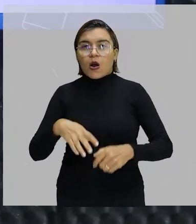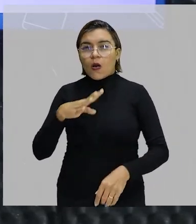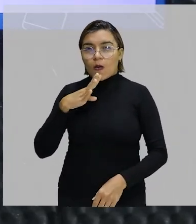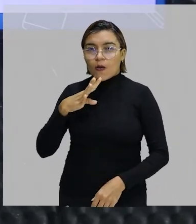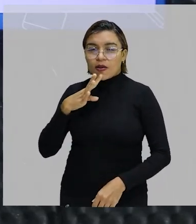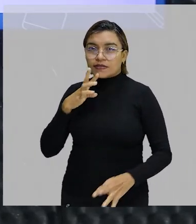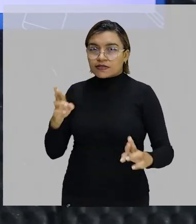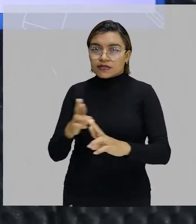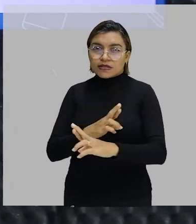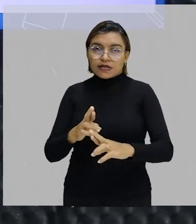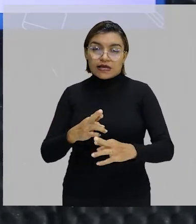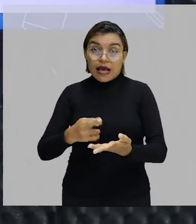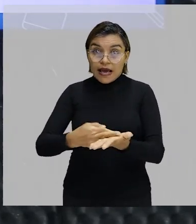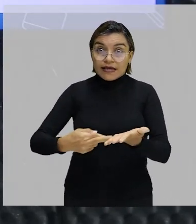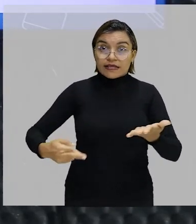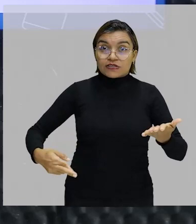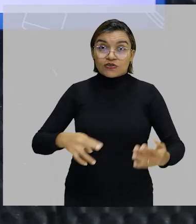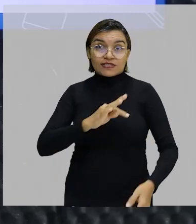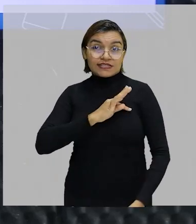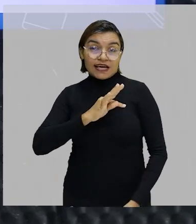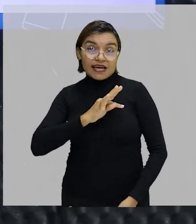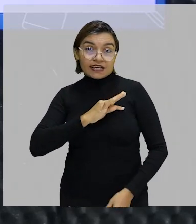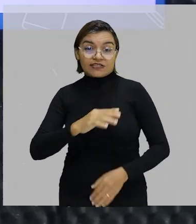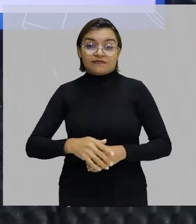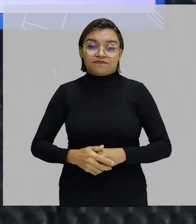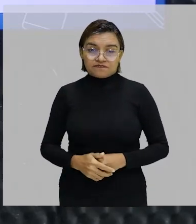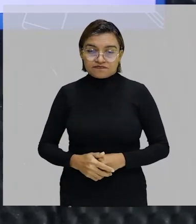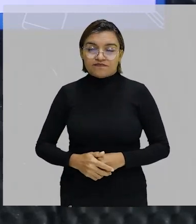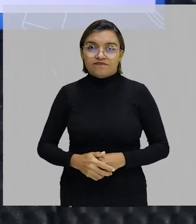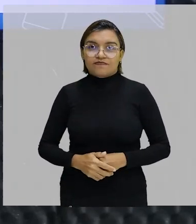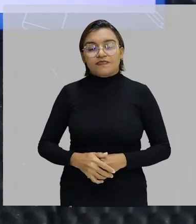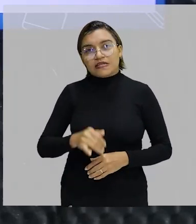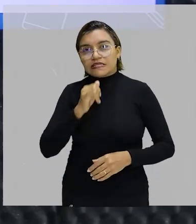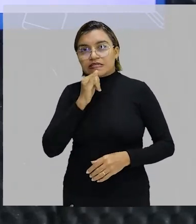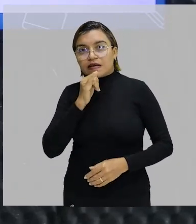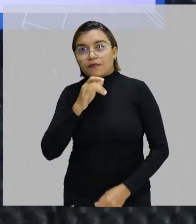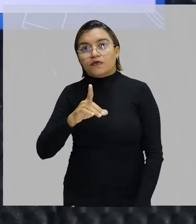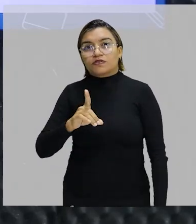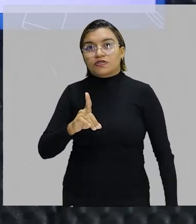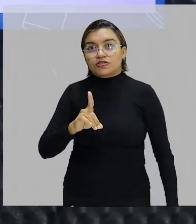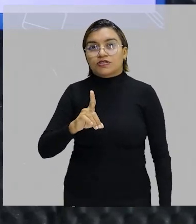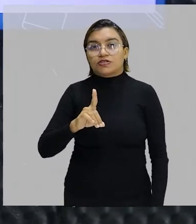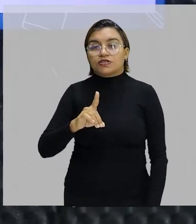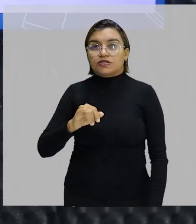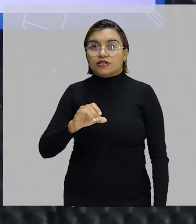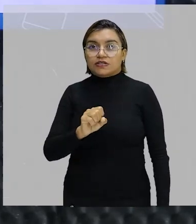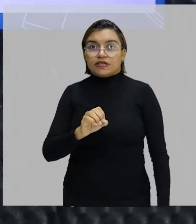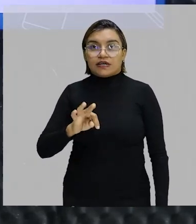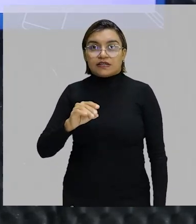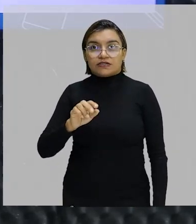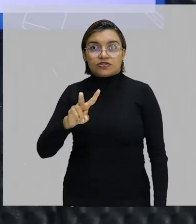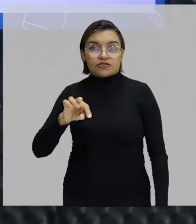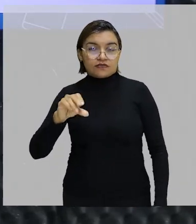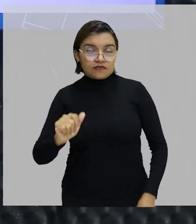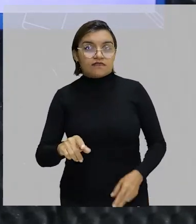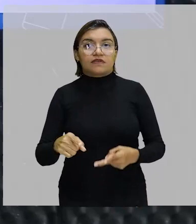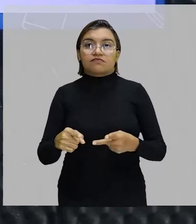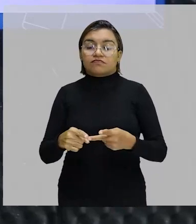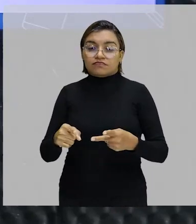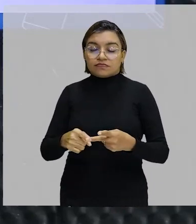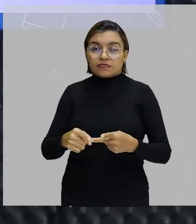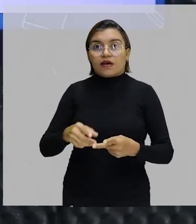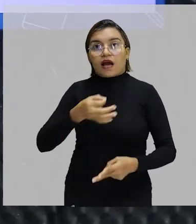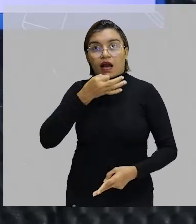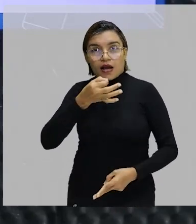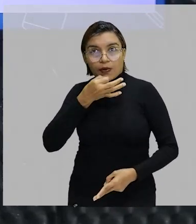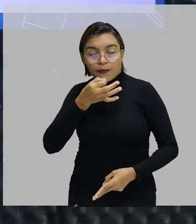técnicas, né? A redação dissertativa, a argumentativa, né? Você já conhece, porque você lida com esse